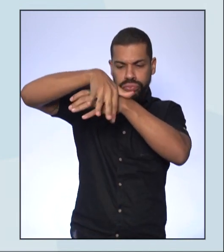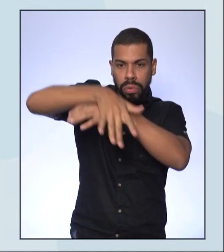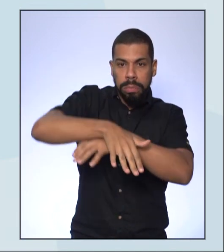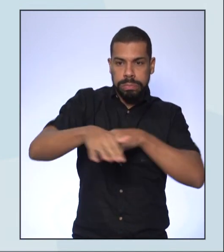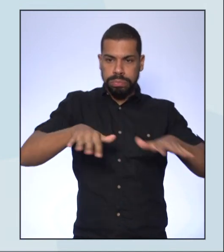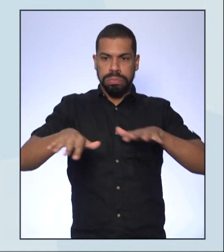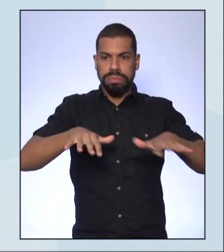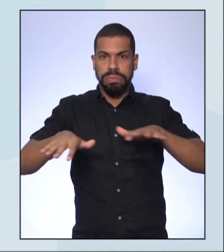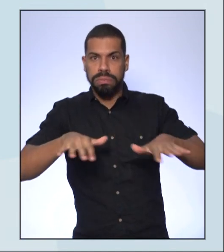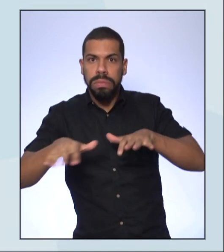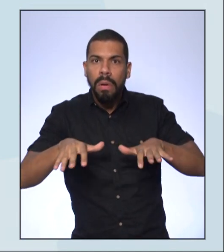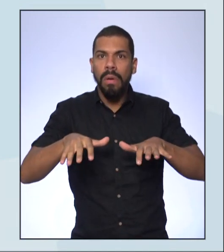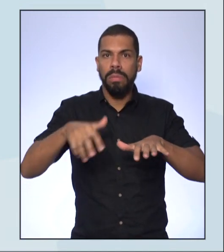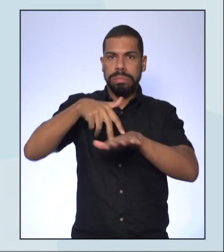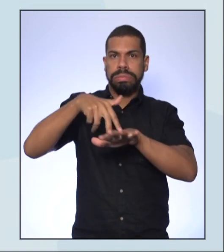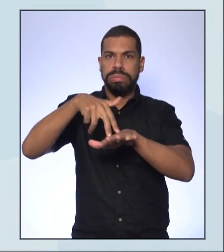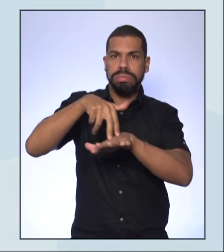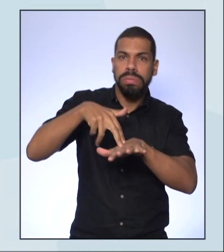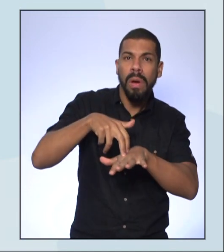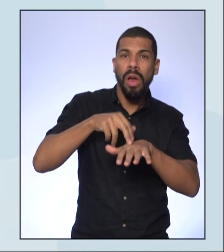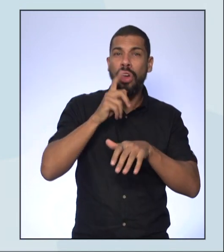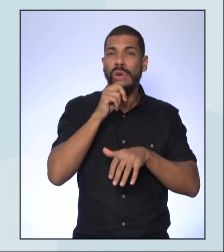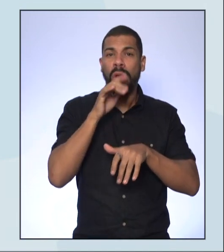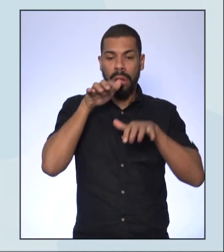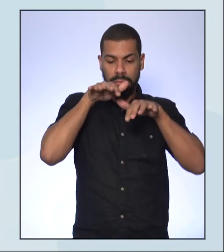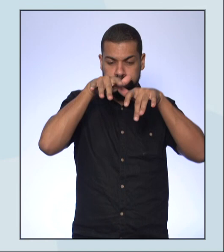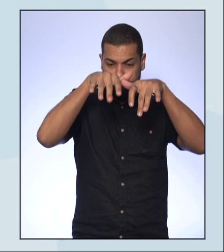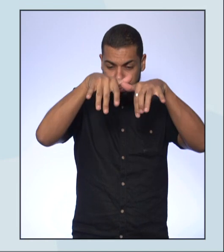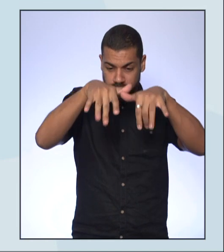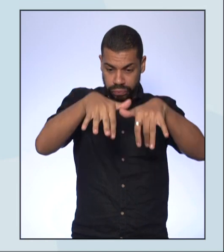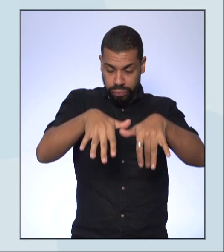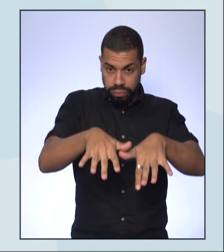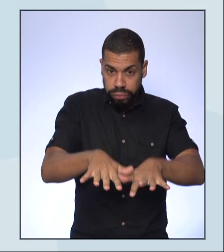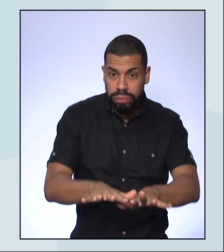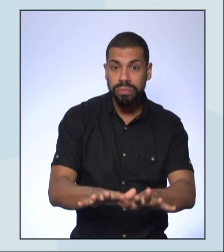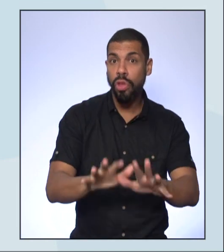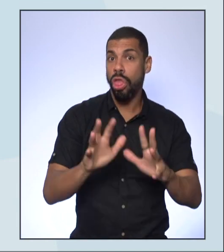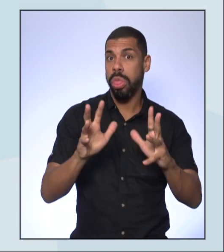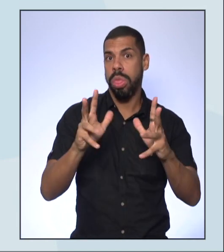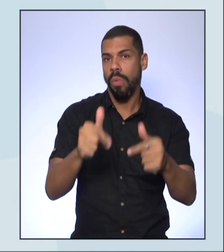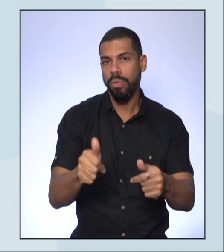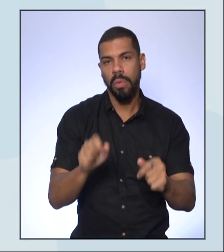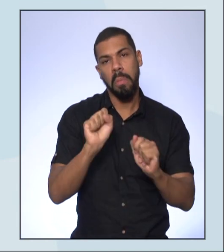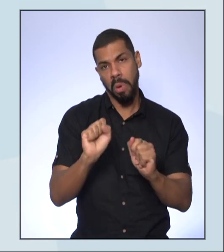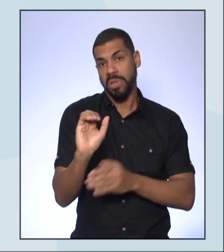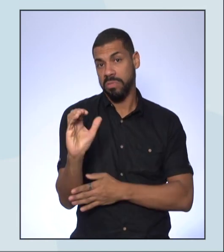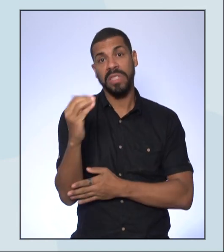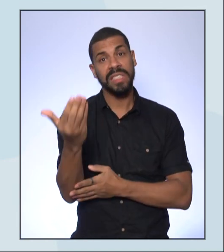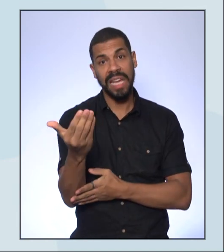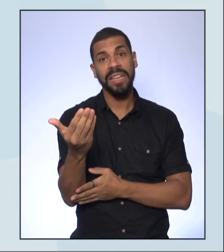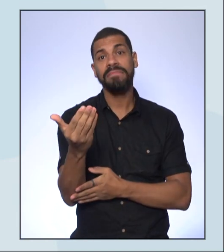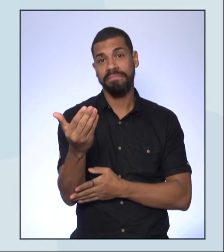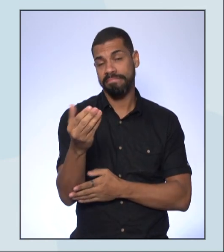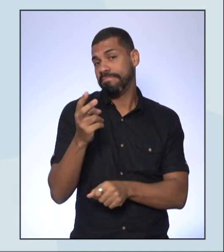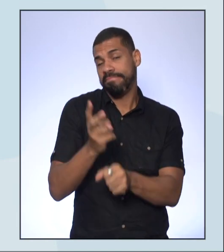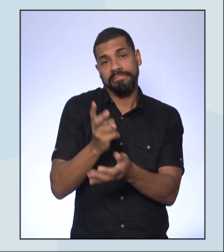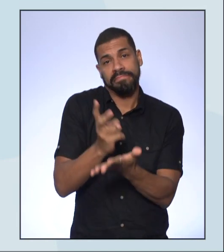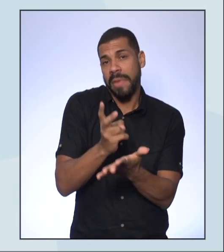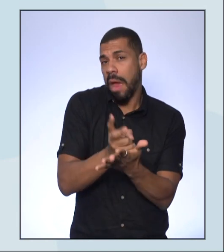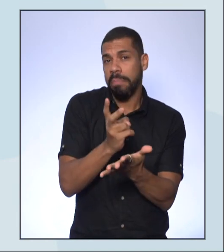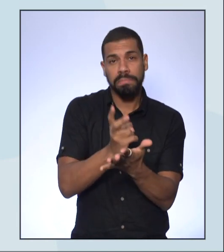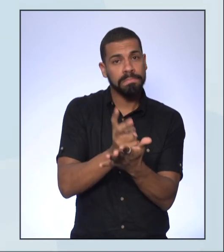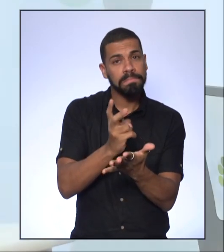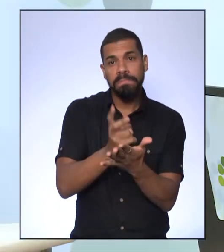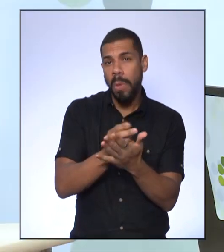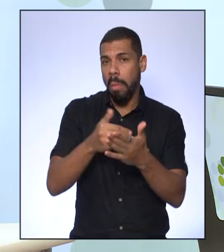erupções vulcânicas, inundações, né? Esses processos sempre vão acontecer independente